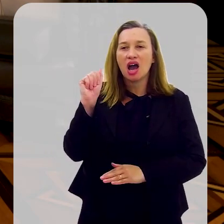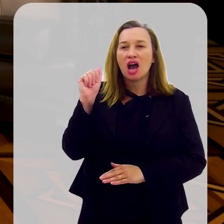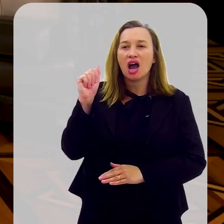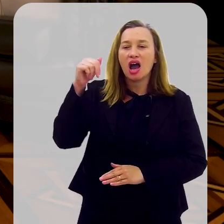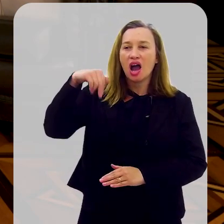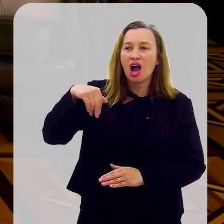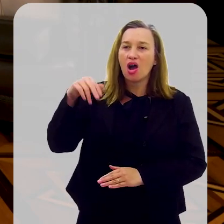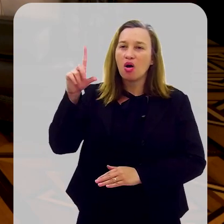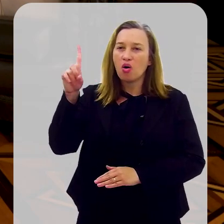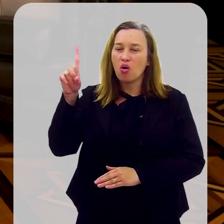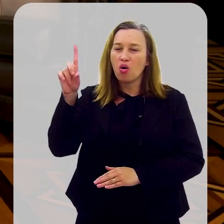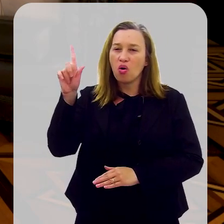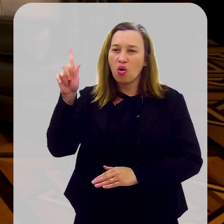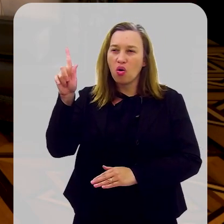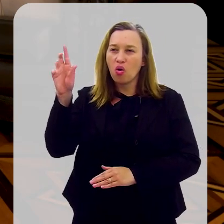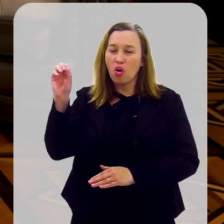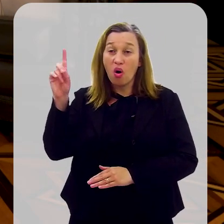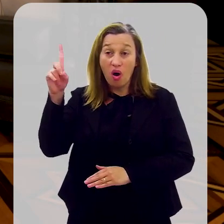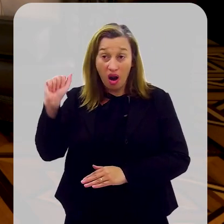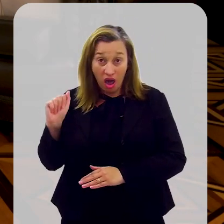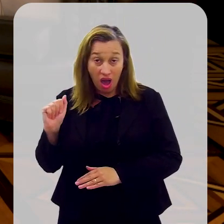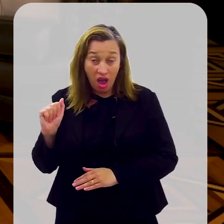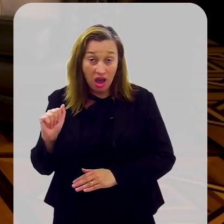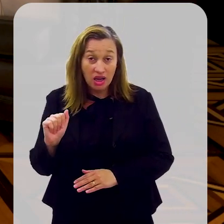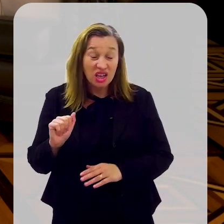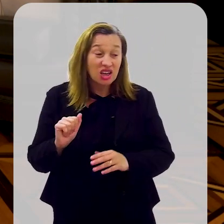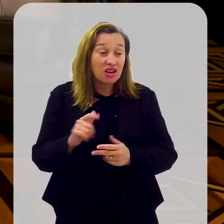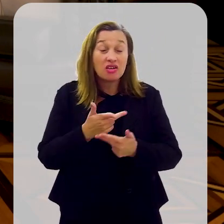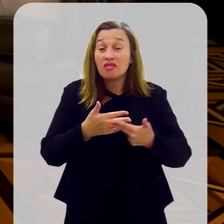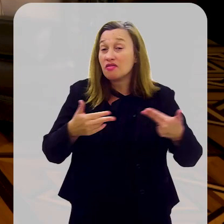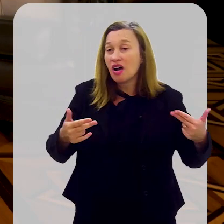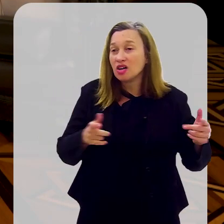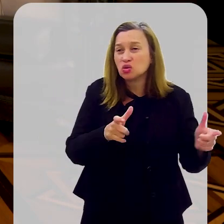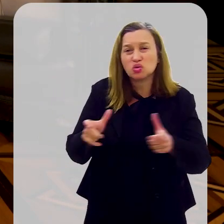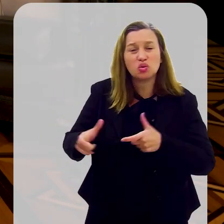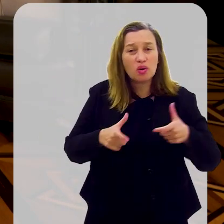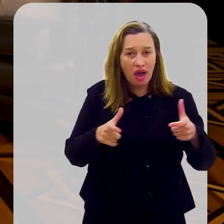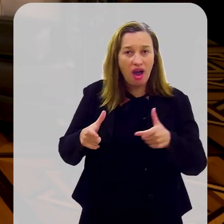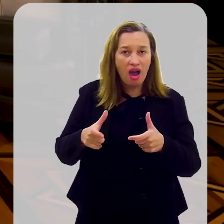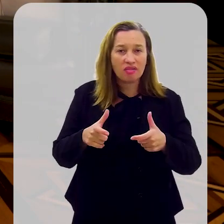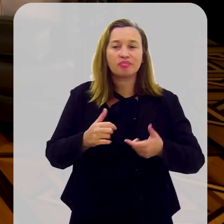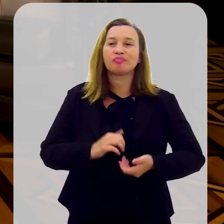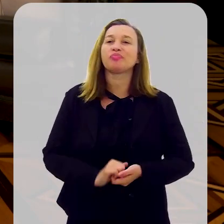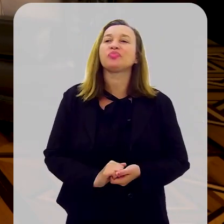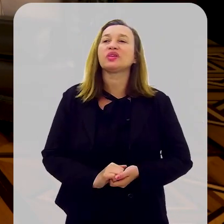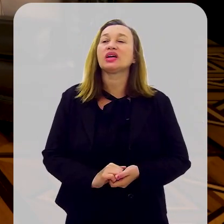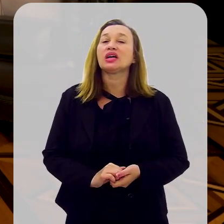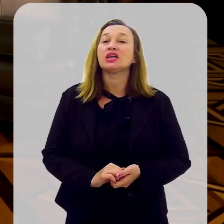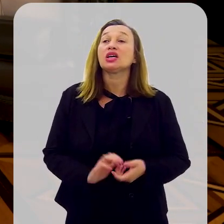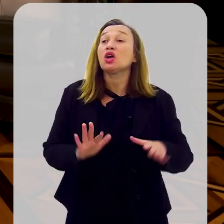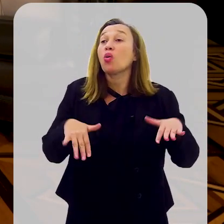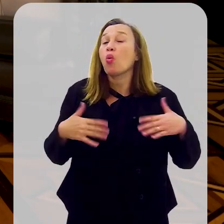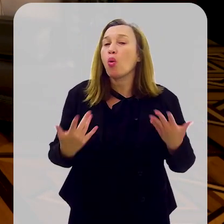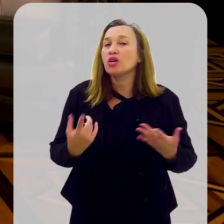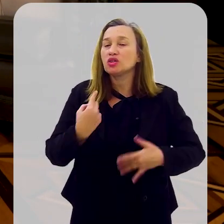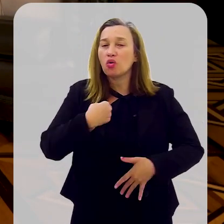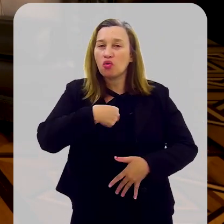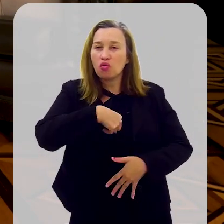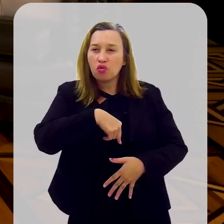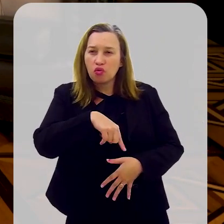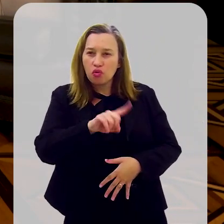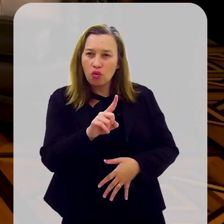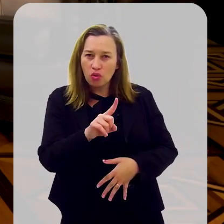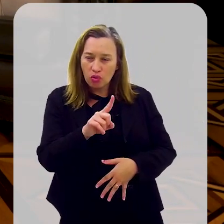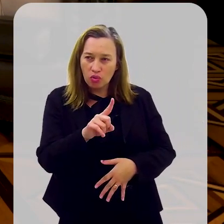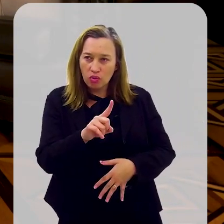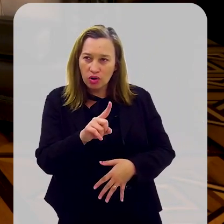no Quênia, enfim, e Johannesburgo, África do Sul, foi onde eu permaneci mais tempo, não é? E quando